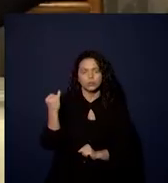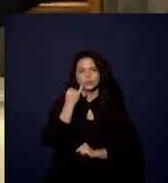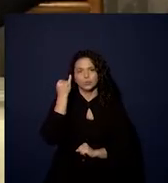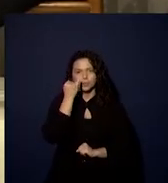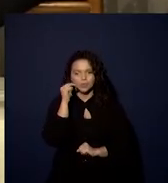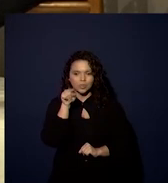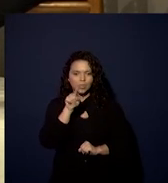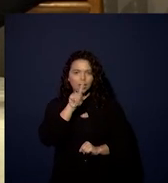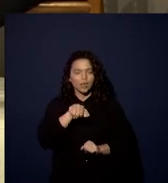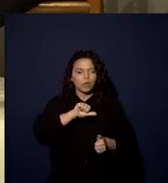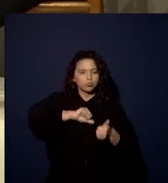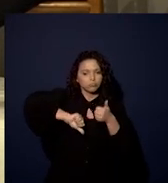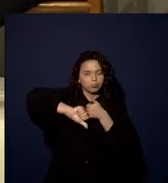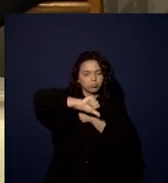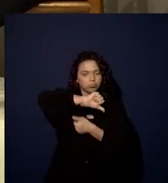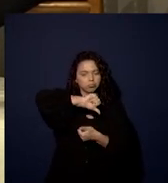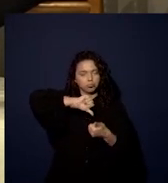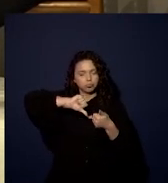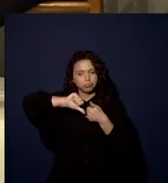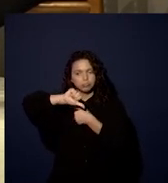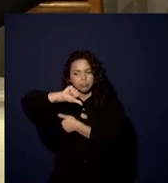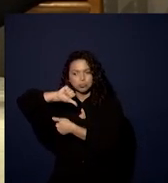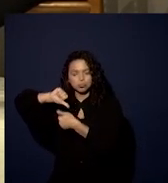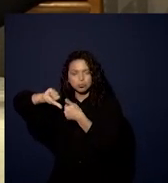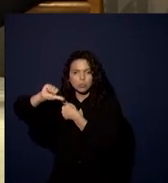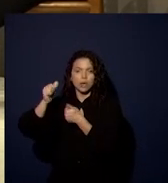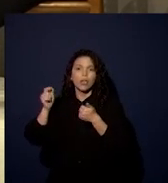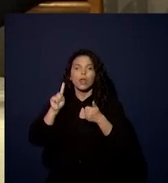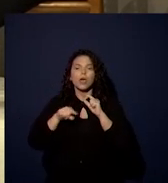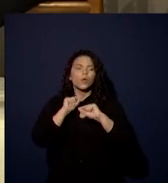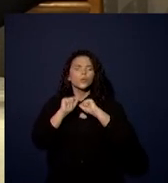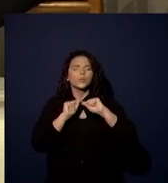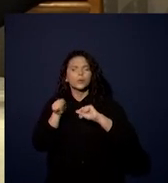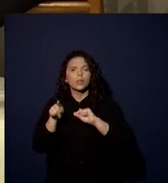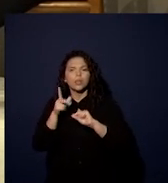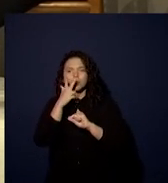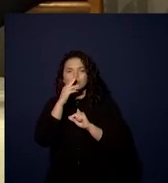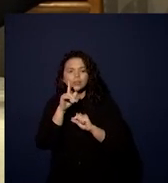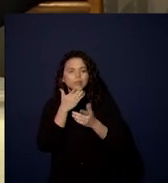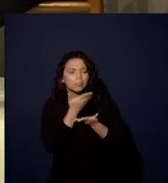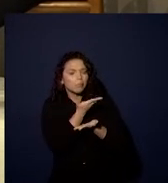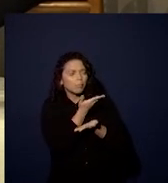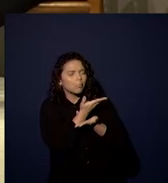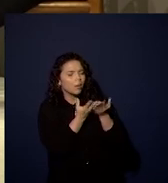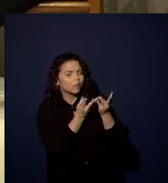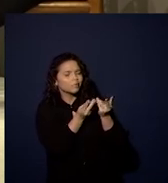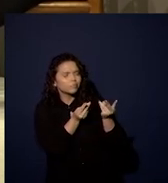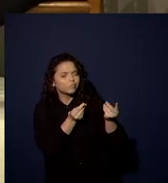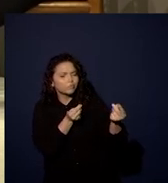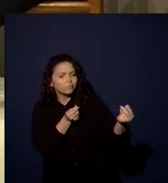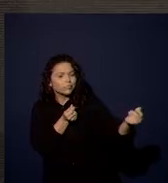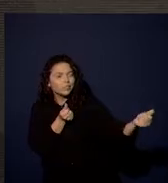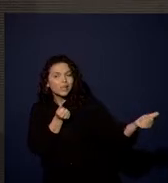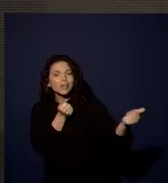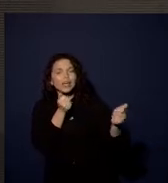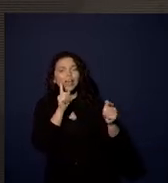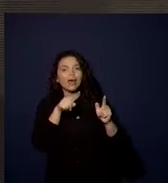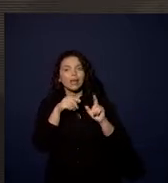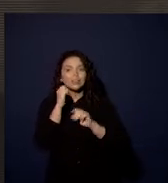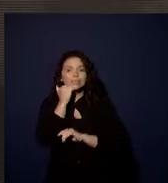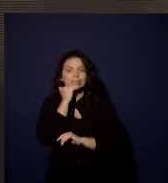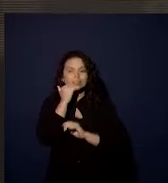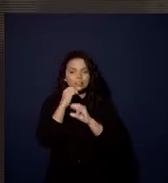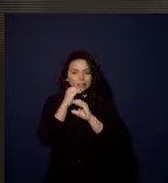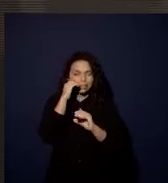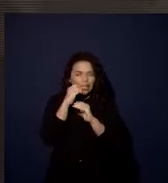dessa história da transição toda é que a gente se perde da ciência muito né então a gente vê a